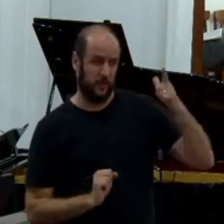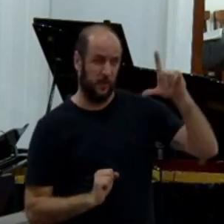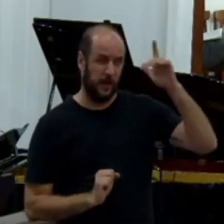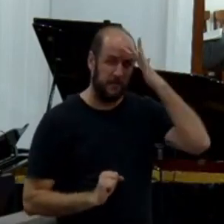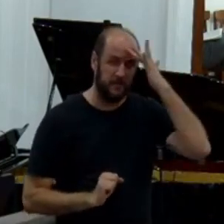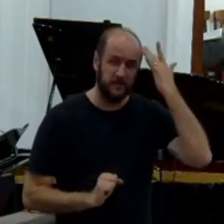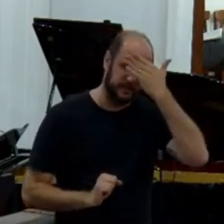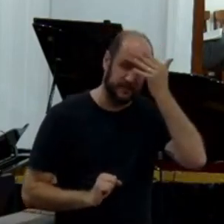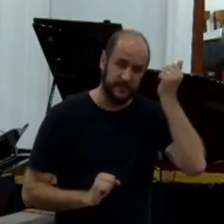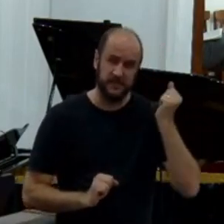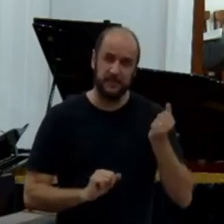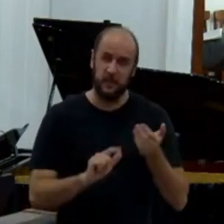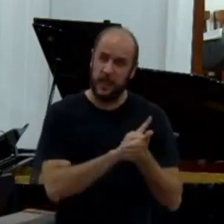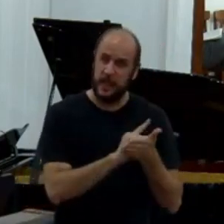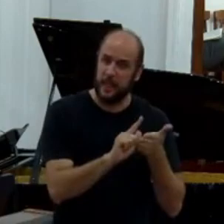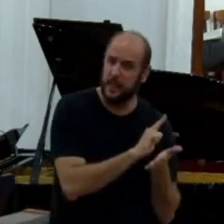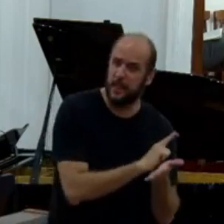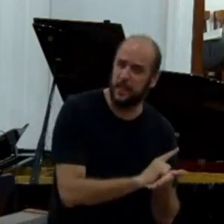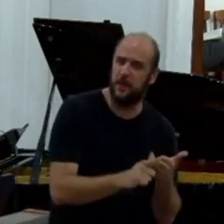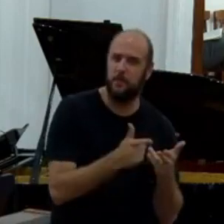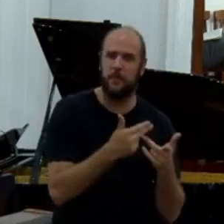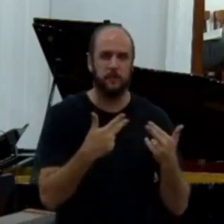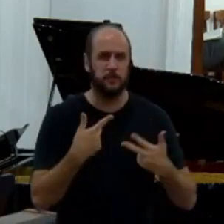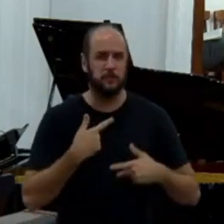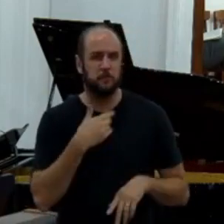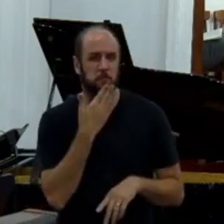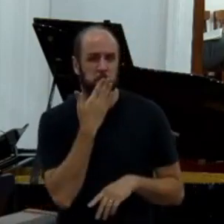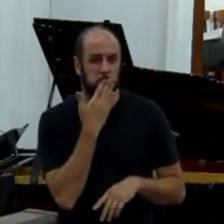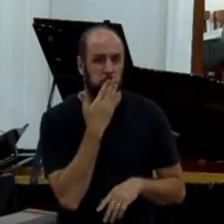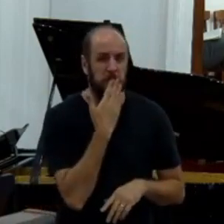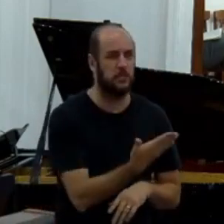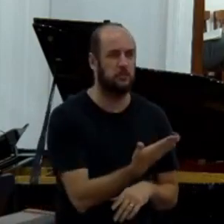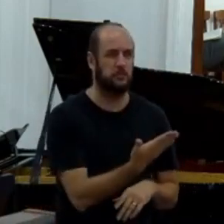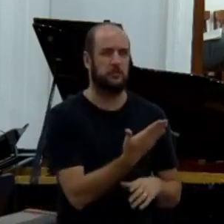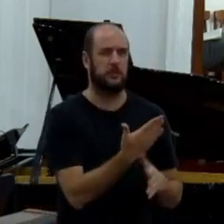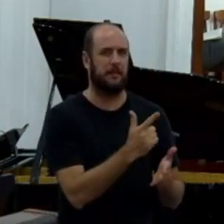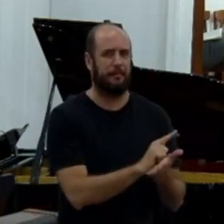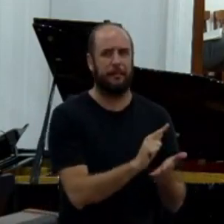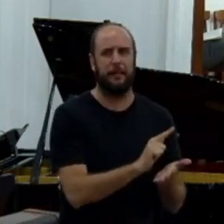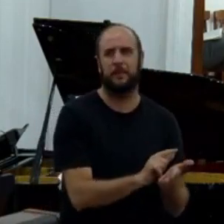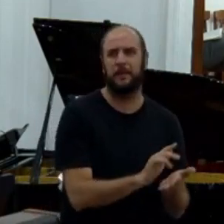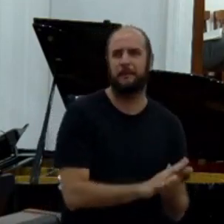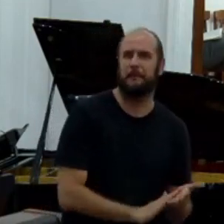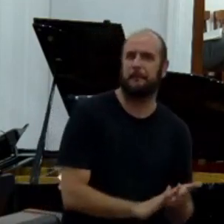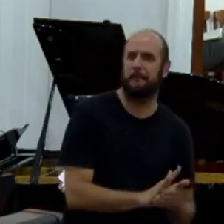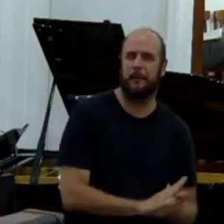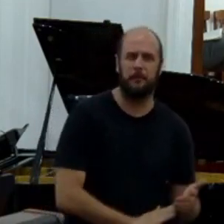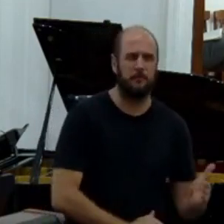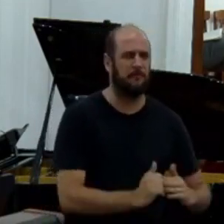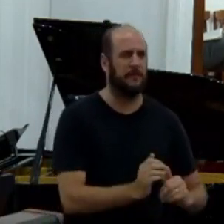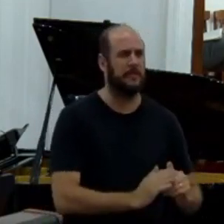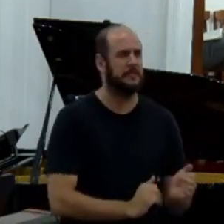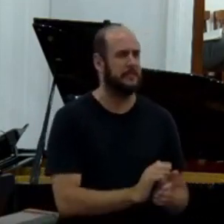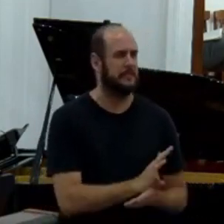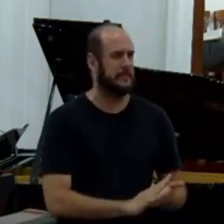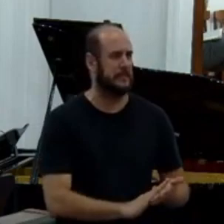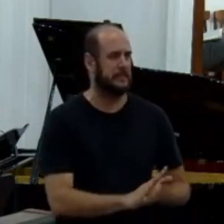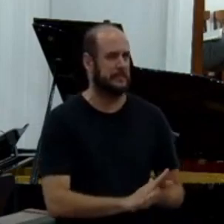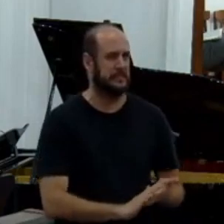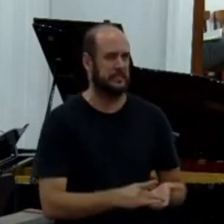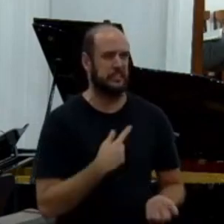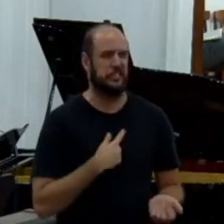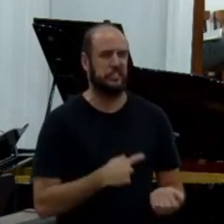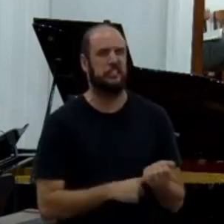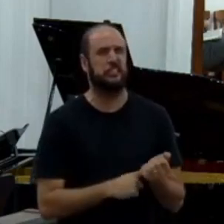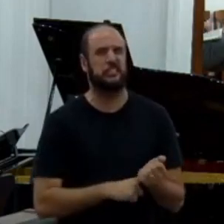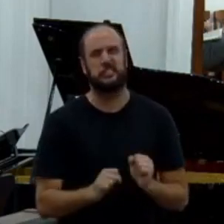de limpar aquilo que eu pedi que ela limpasse, e ela não fez o que eu pedi, e eu